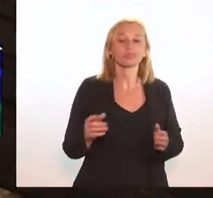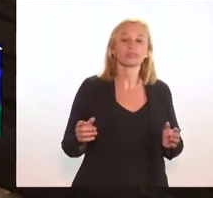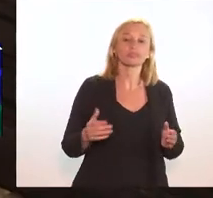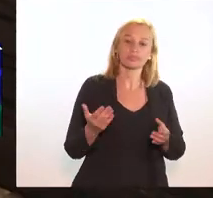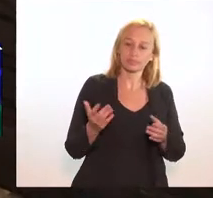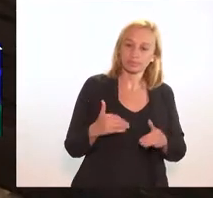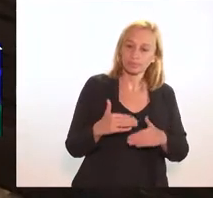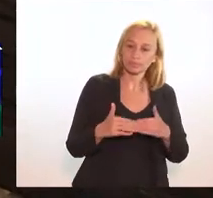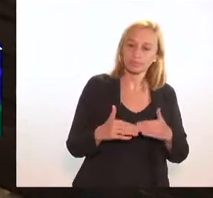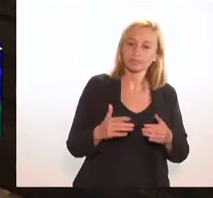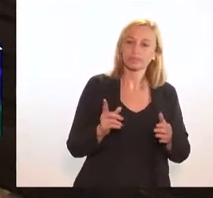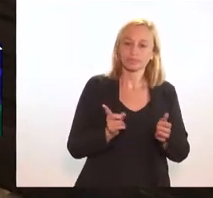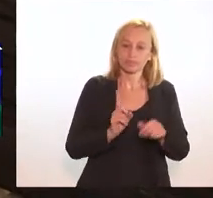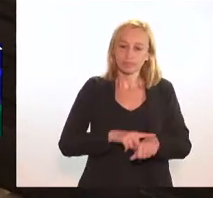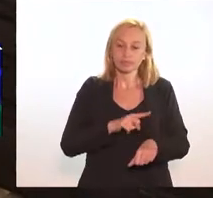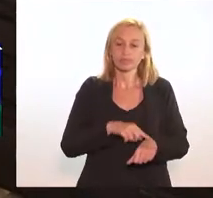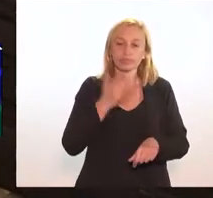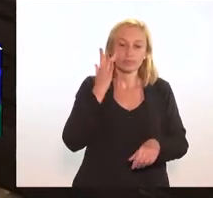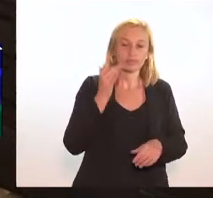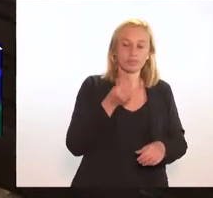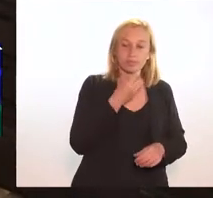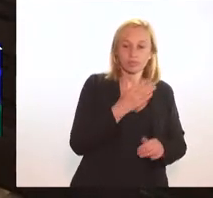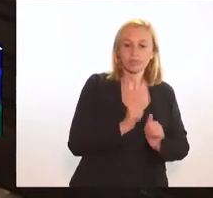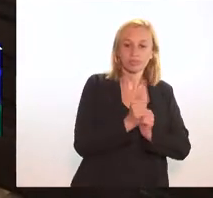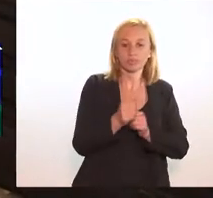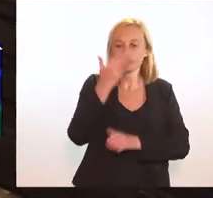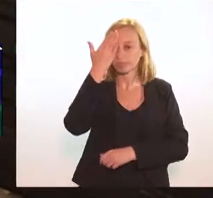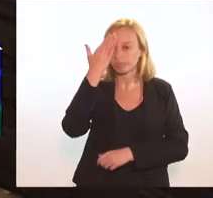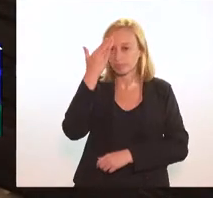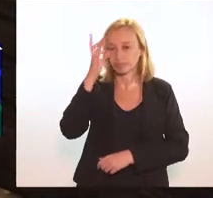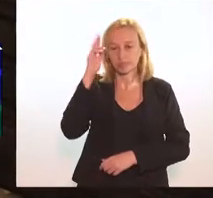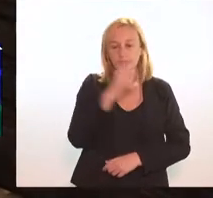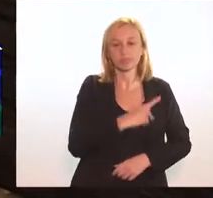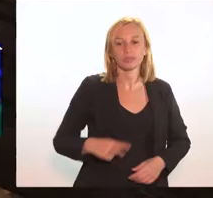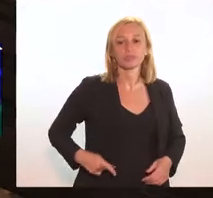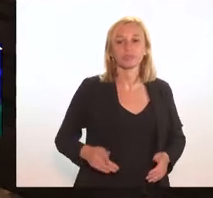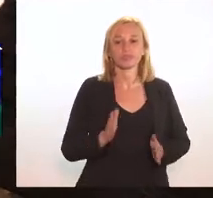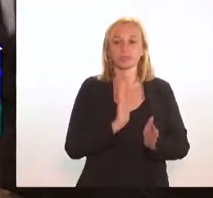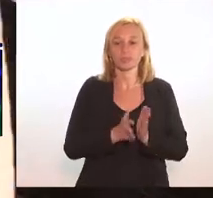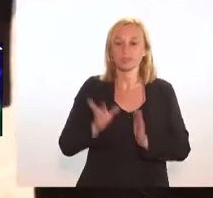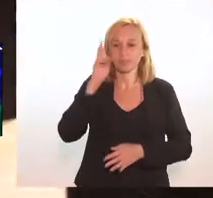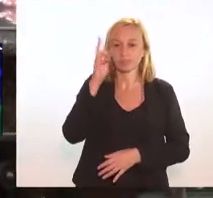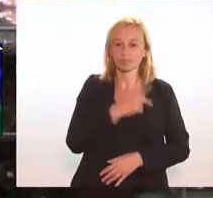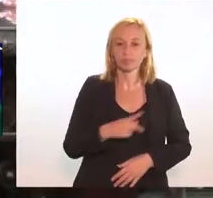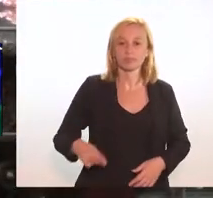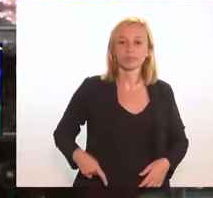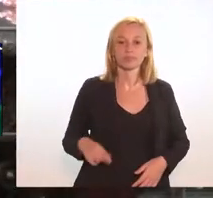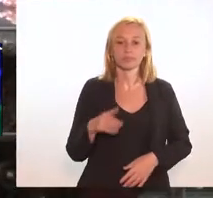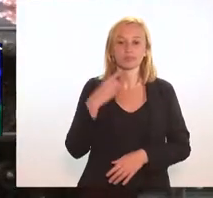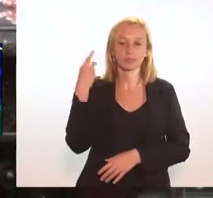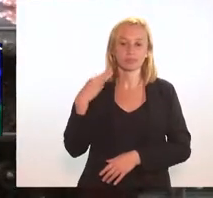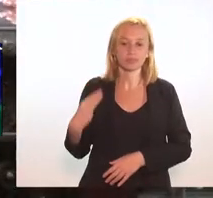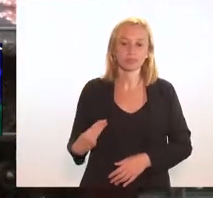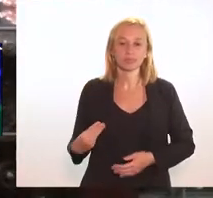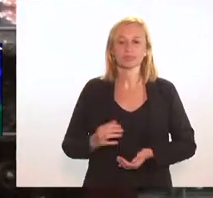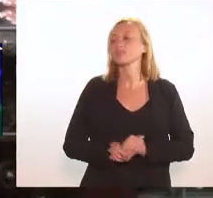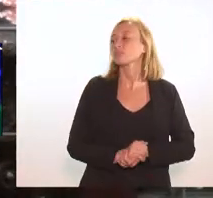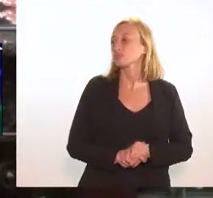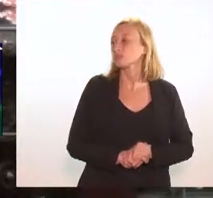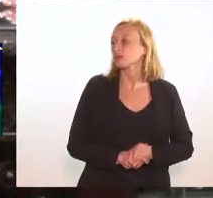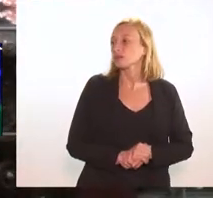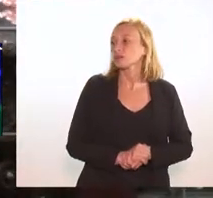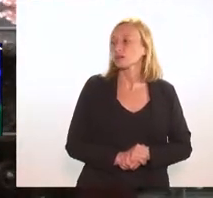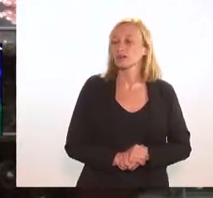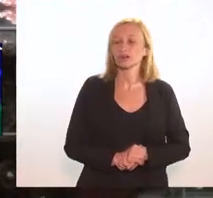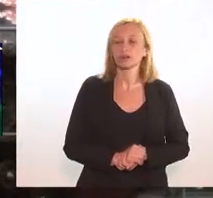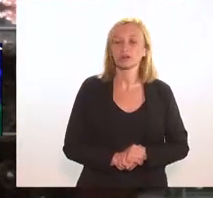então acho que esse é um bom encaminhamento. Obrigada, presidente. Okay. Pela ordem, presidente. Deputada Mônica. Obrigada, presidente. Ainda